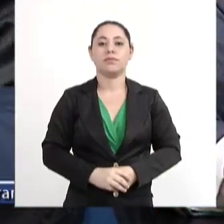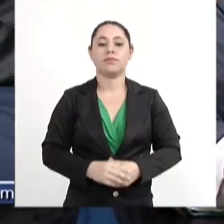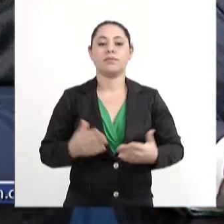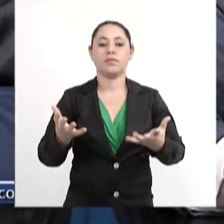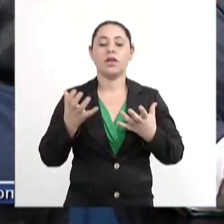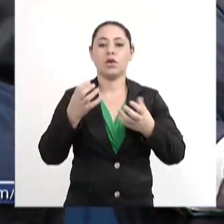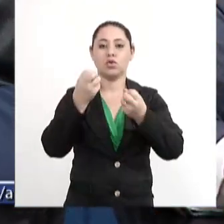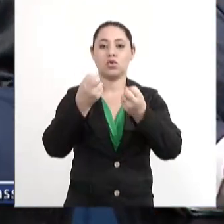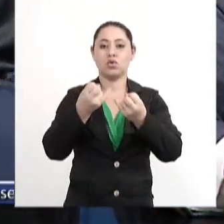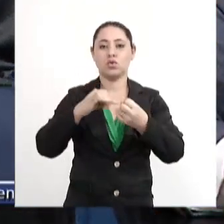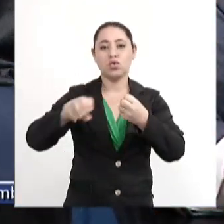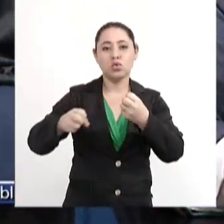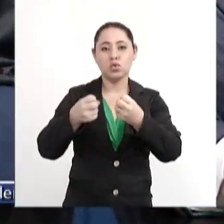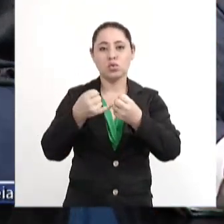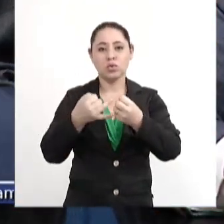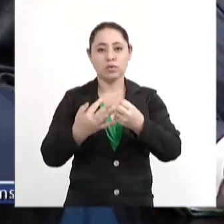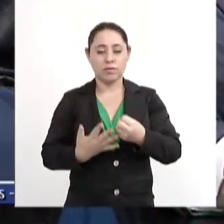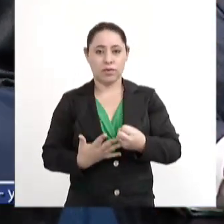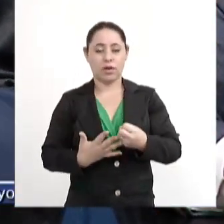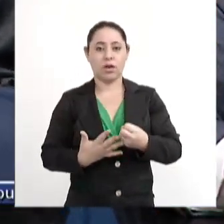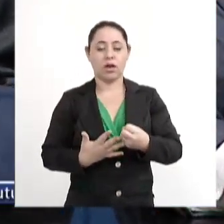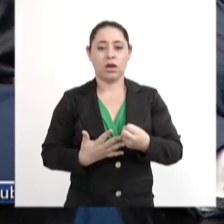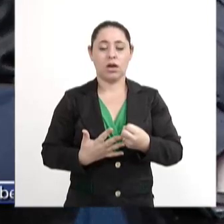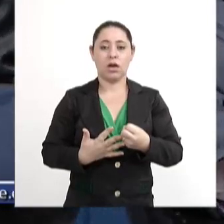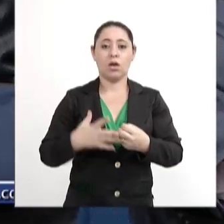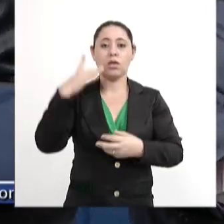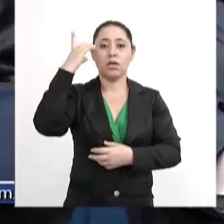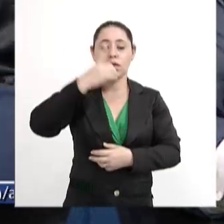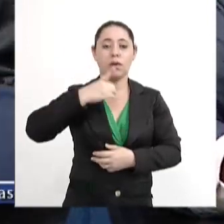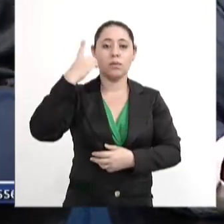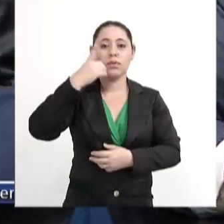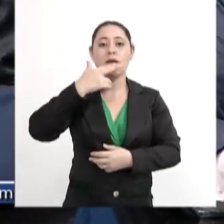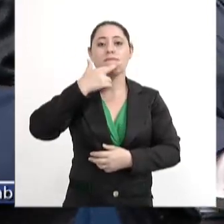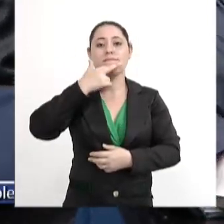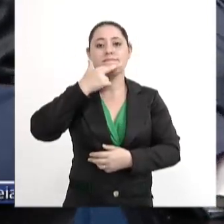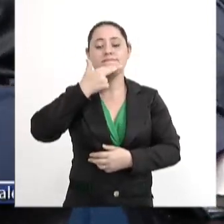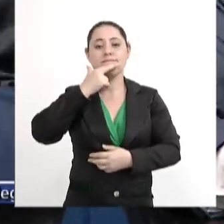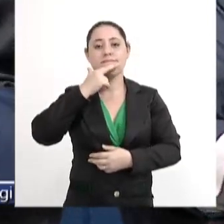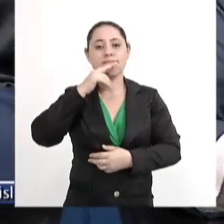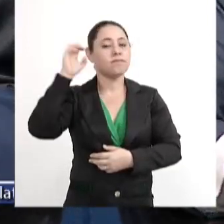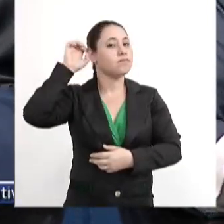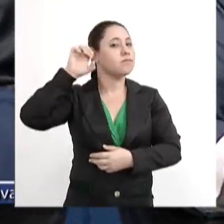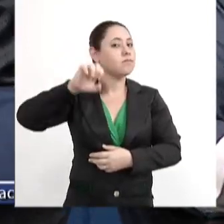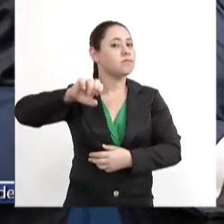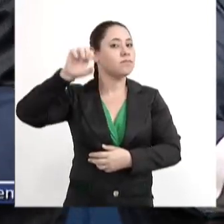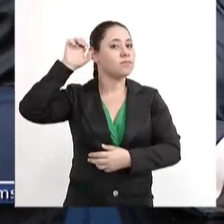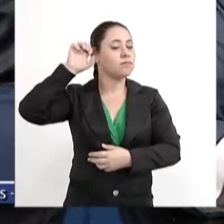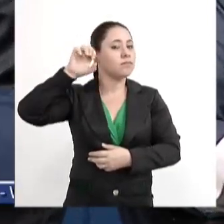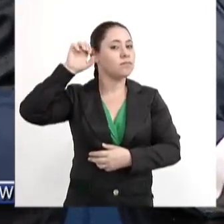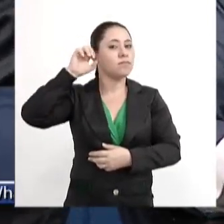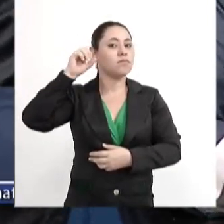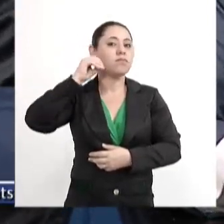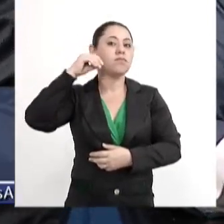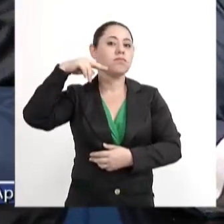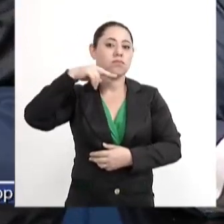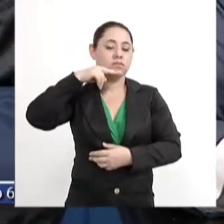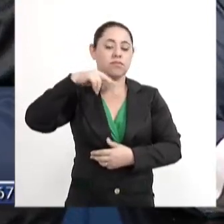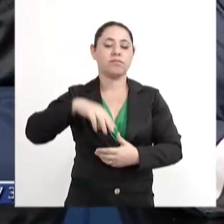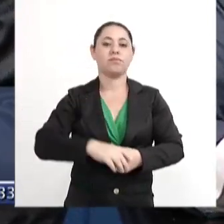Quero justificar a ausência do ilustre deputado Renato Câmara, Eduardo Rocha, Onevan de